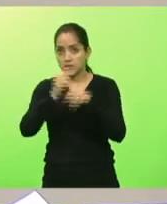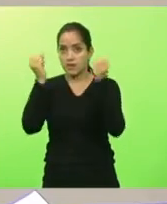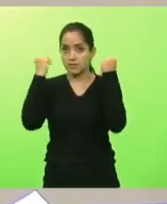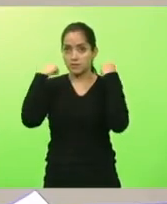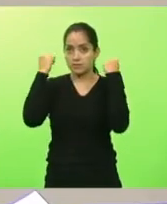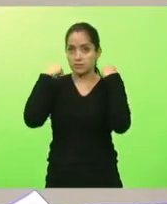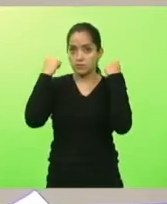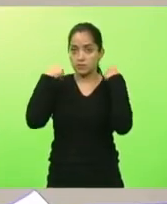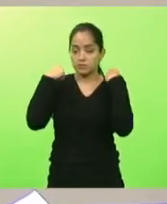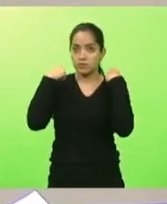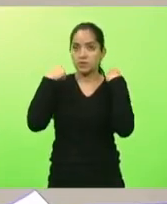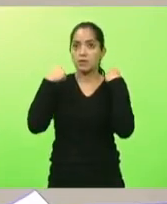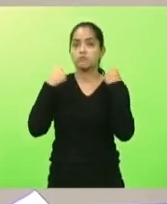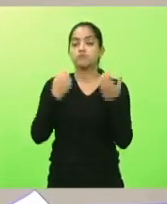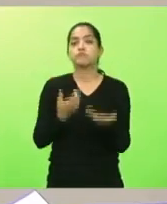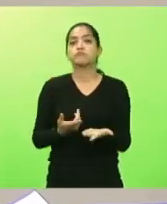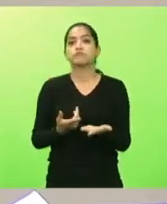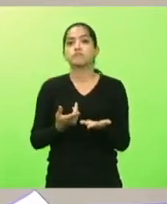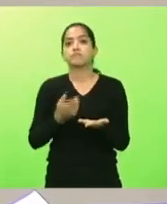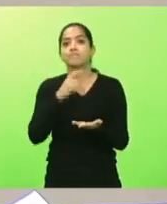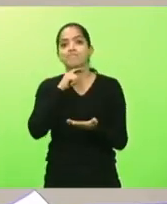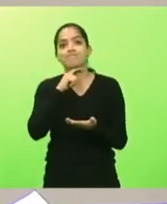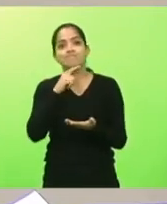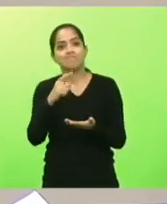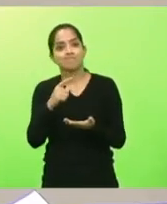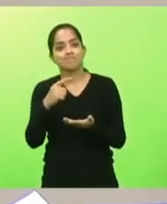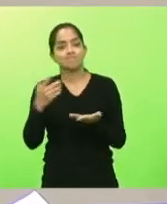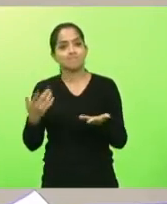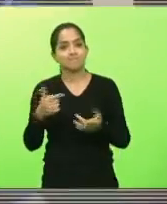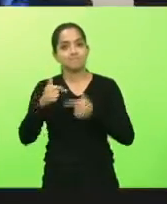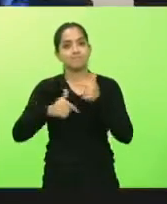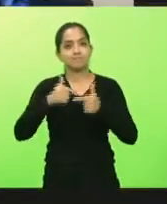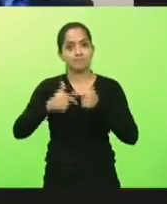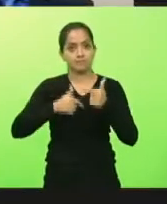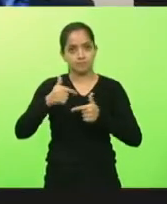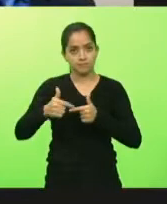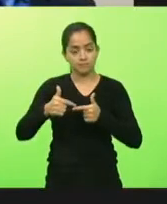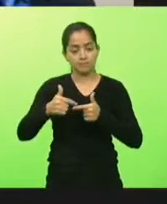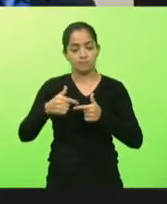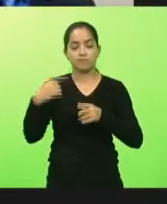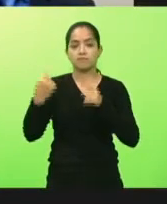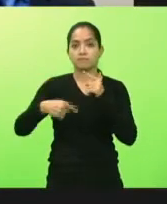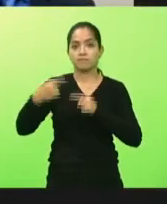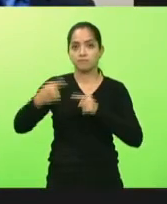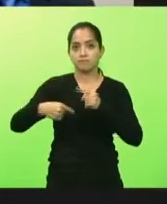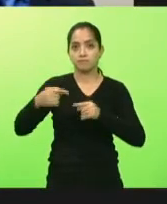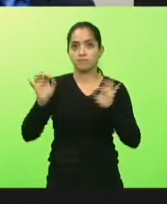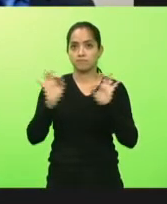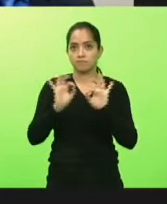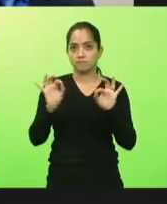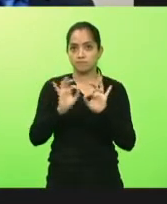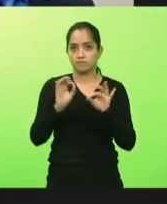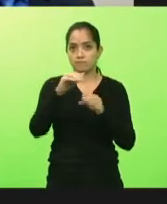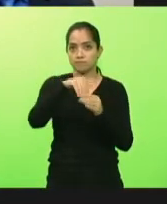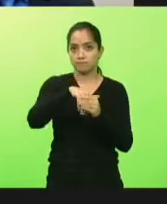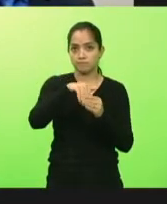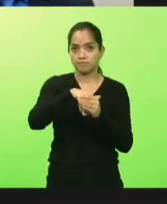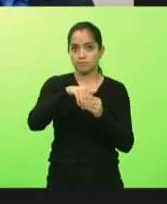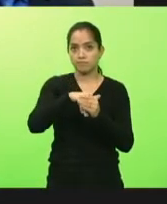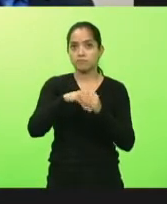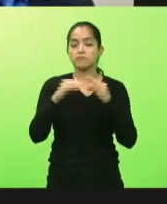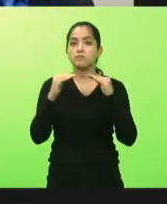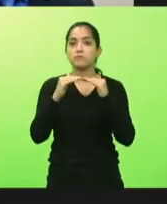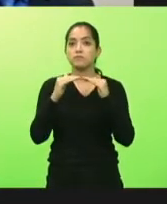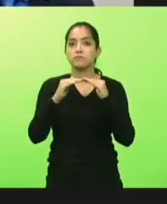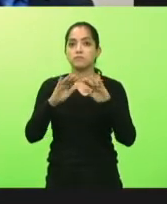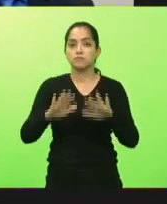estão impossibilitados de realizar suas atividades. Em discussão. Não havendo quem queira discutir, em votação. Deputados que aprovam,